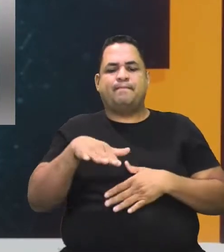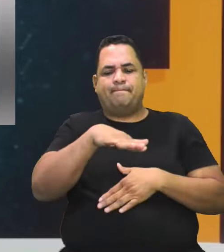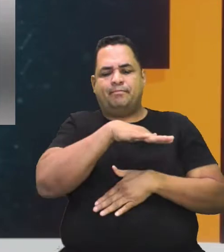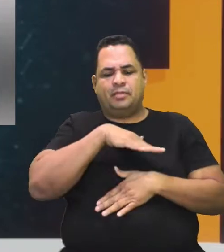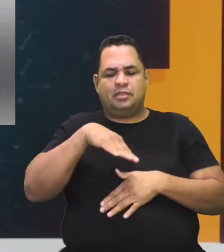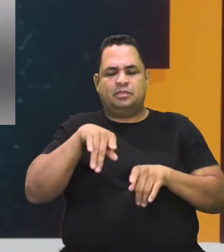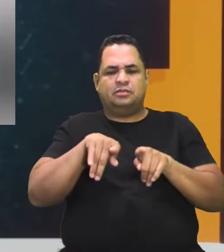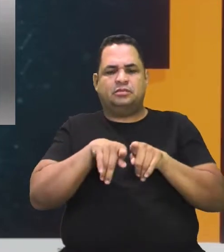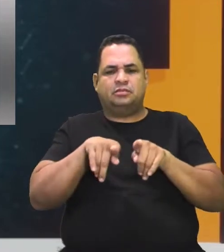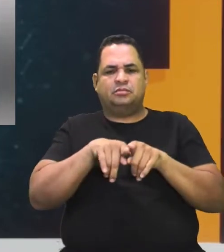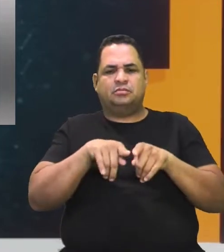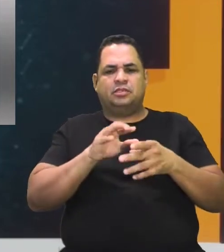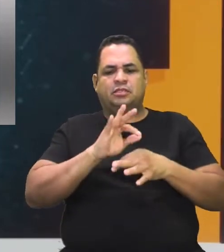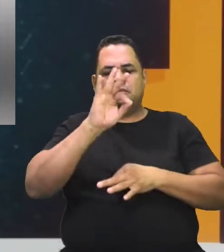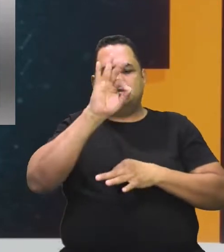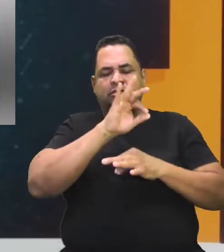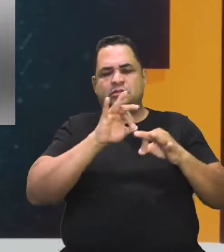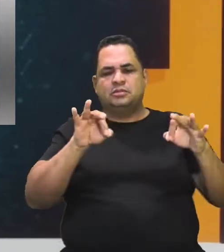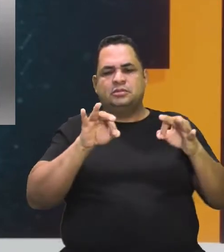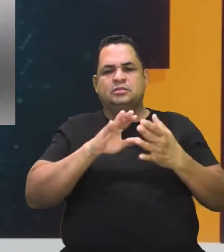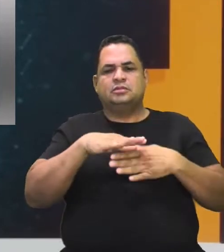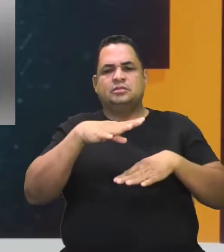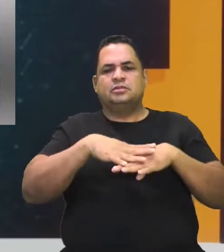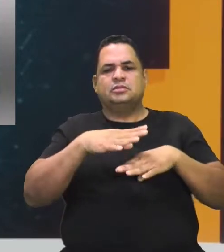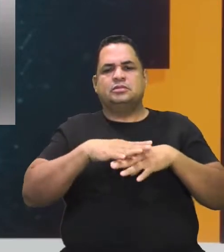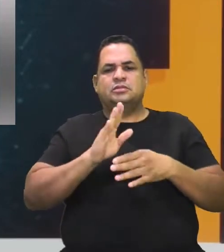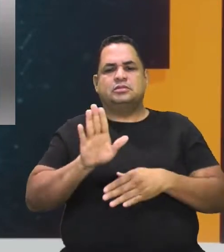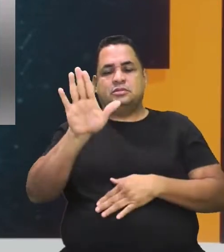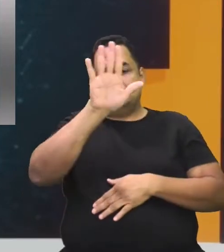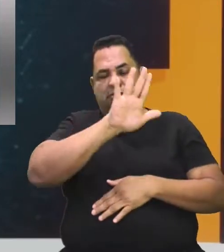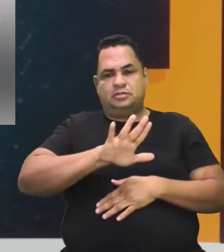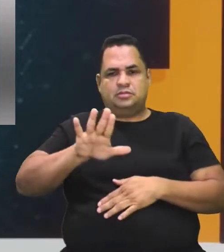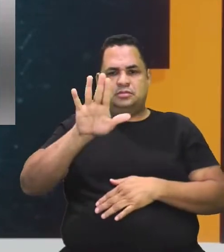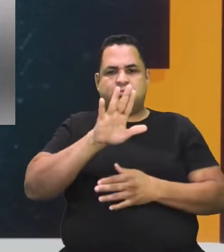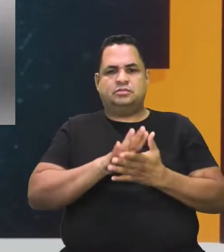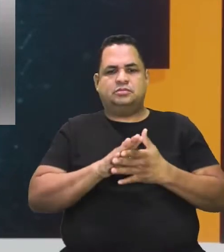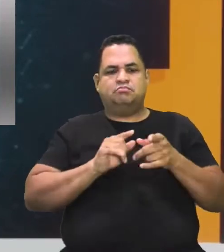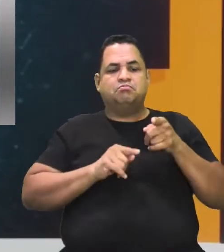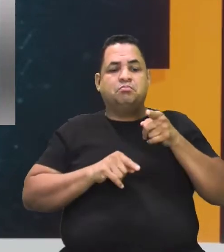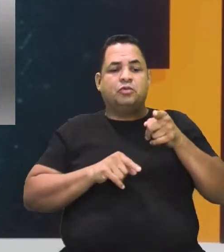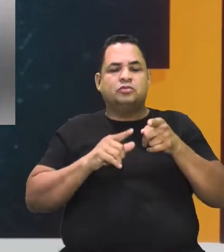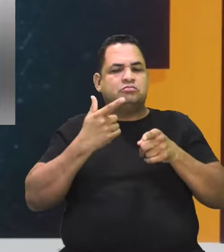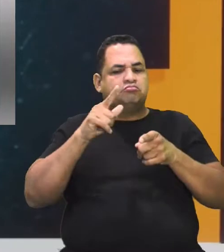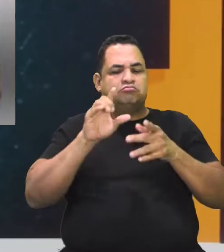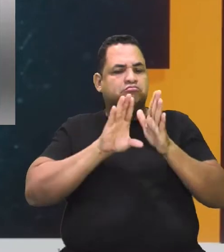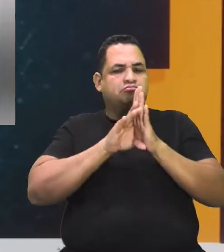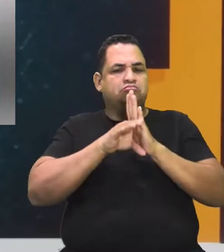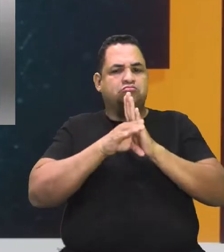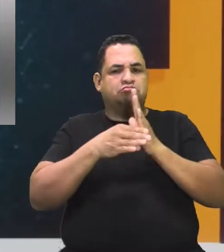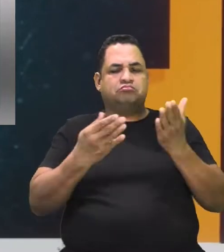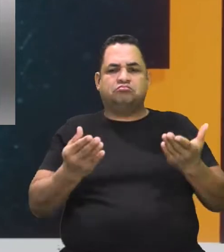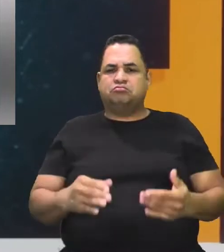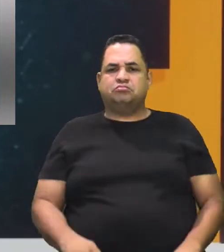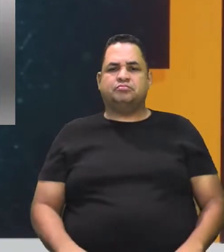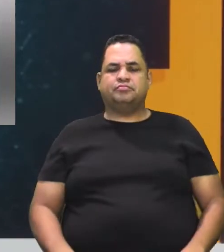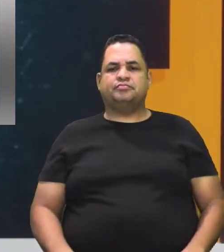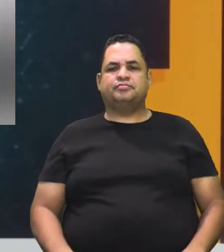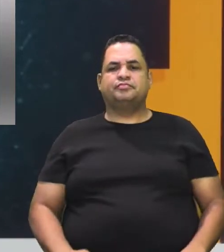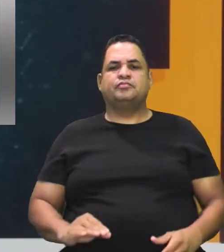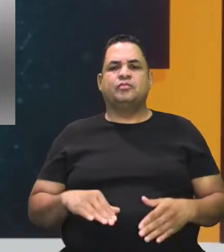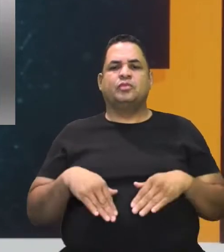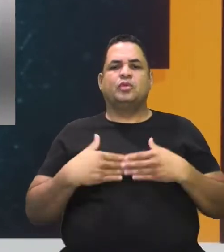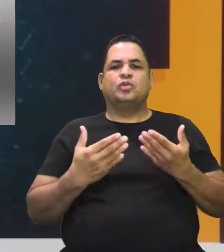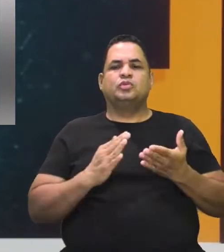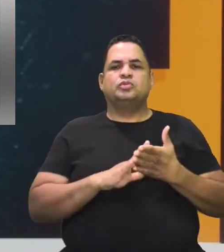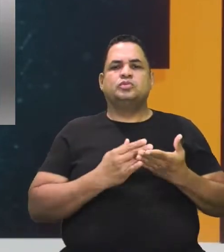e espacial. E nós falamos que ponto não tem definição. O ponto não tem definição, não tem dimensão, não tem nada. Quando eu trago